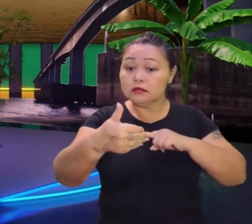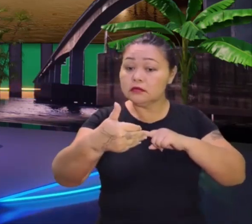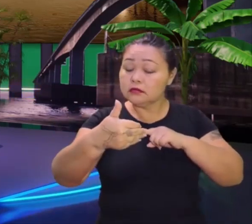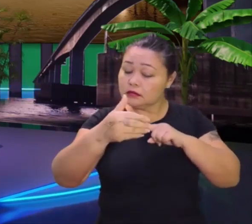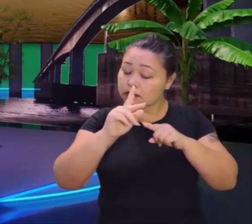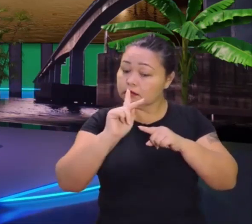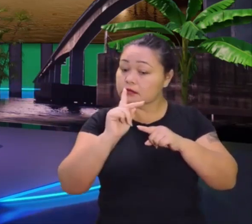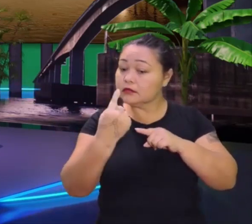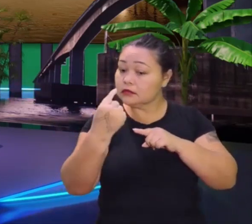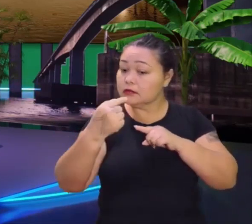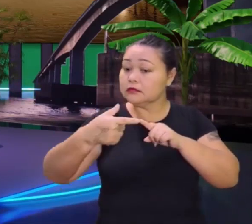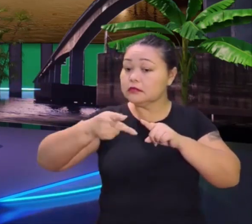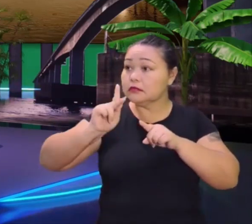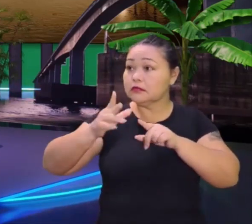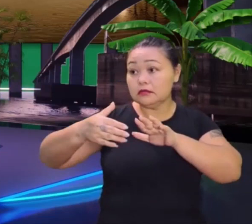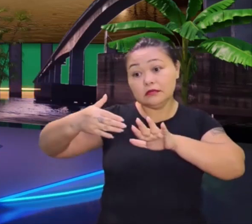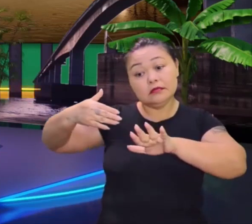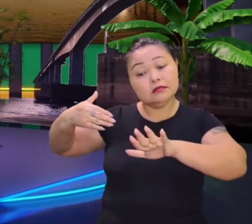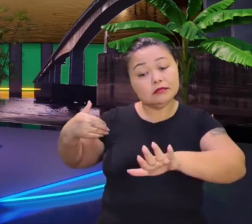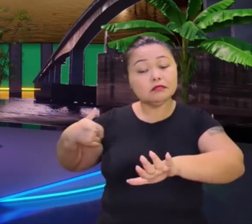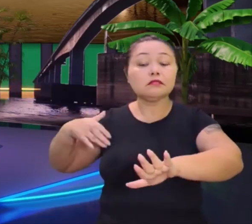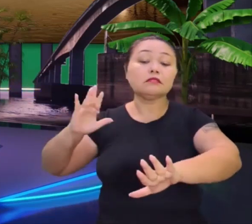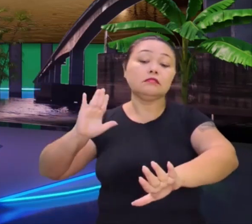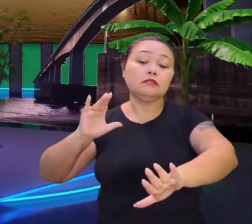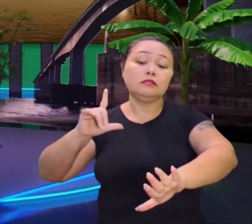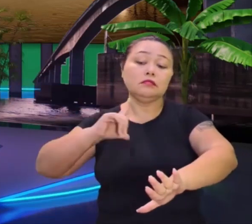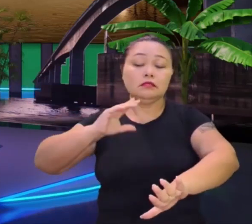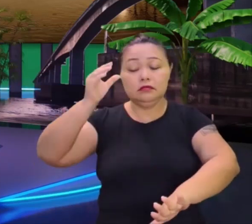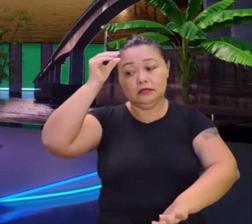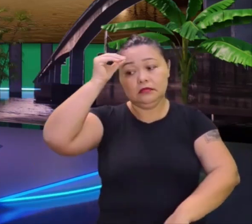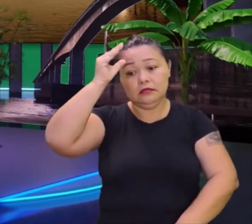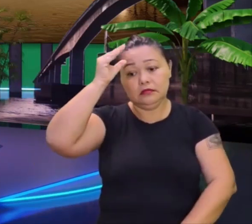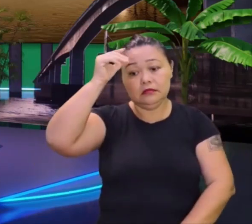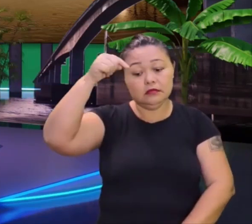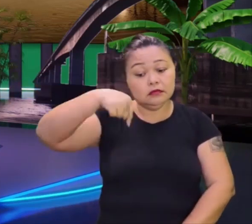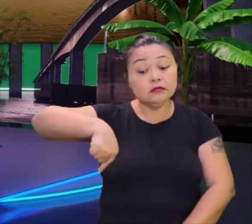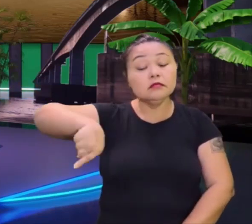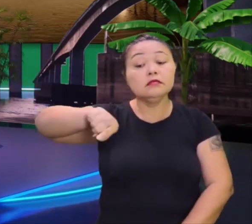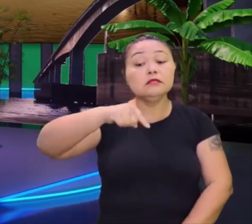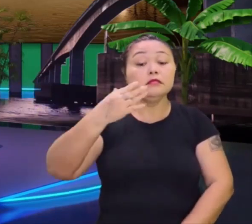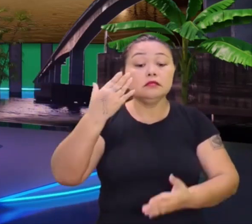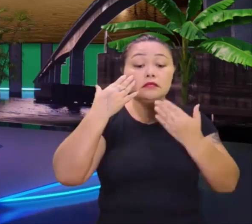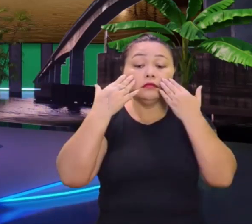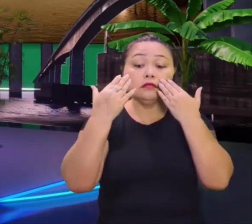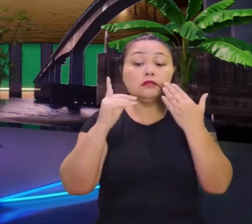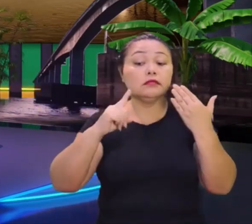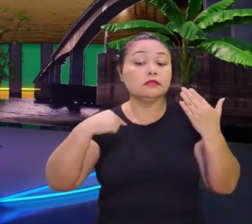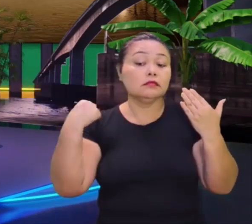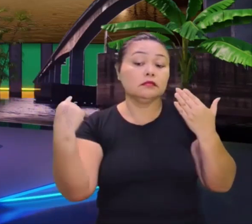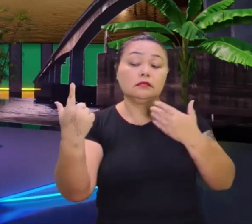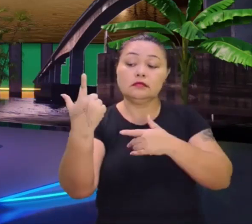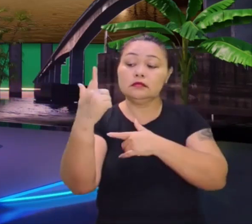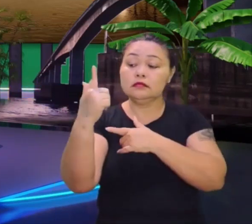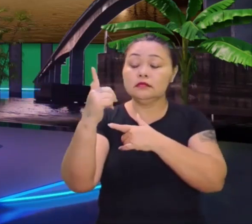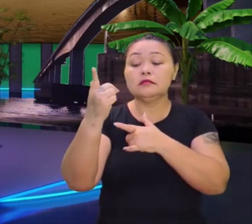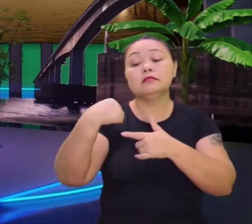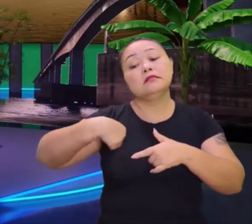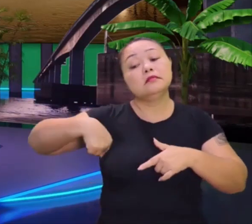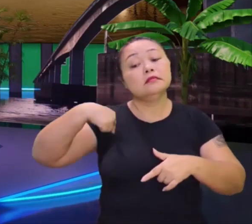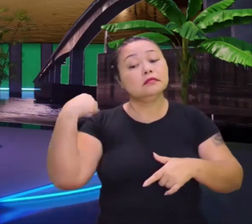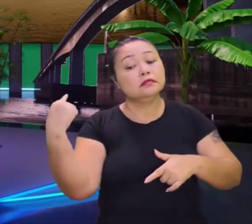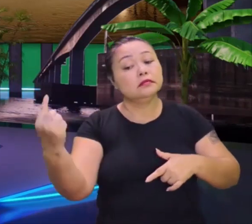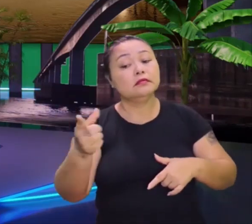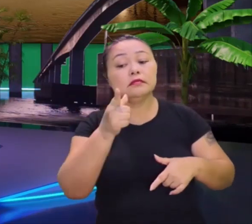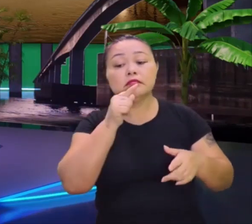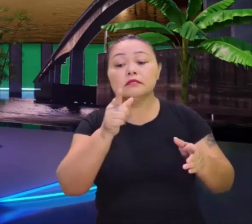vezes 1 quilômetro atrás de você, porque você já tem o conhecimento da nossa realidade, Muito da bem. nossa geografia, da nossa hidrografia,